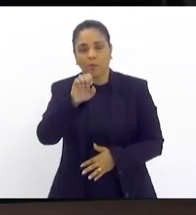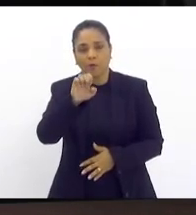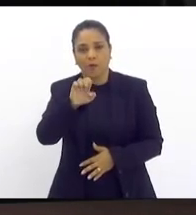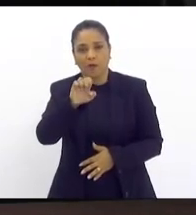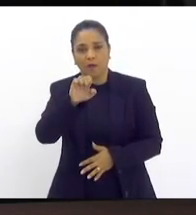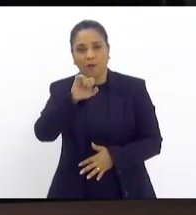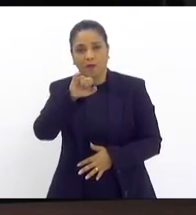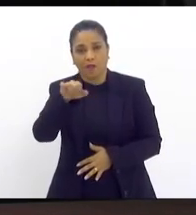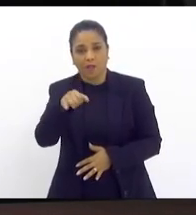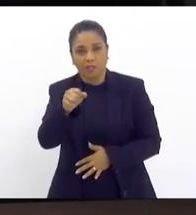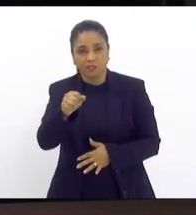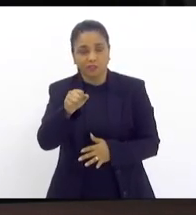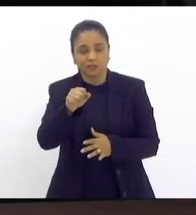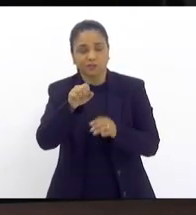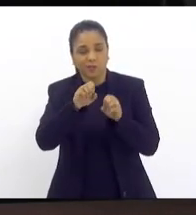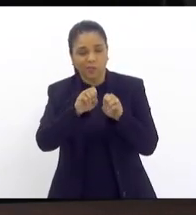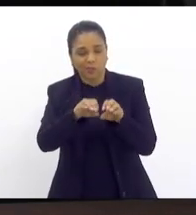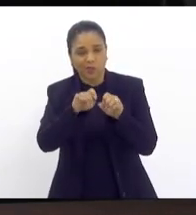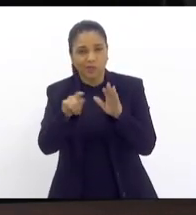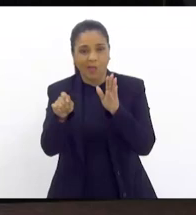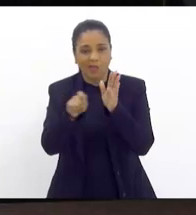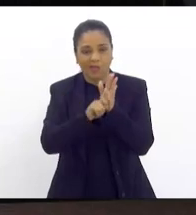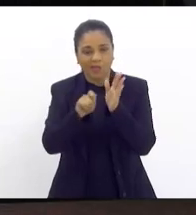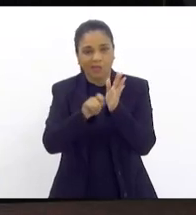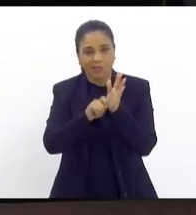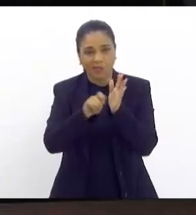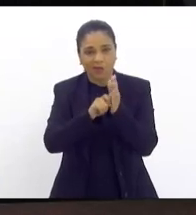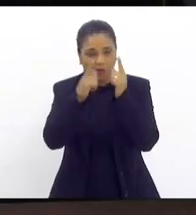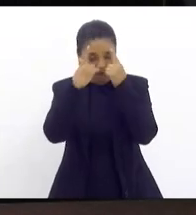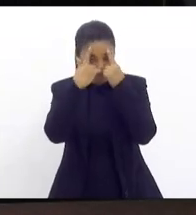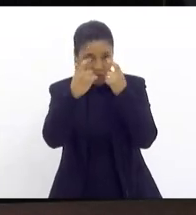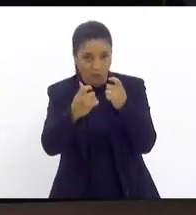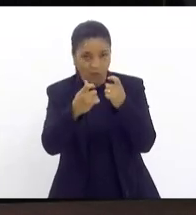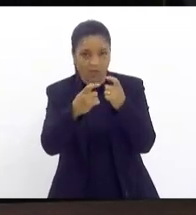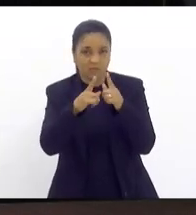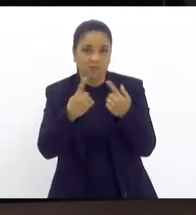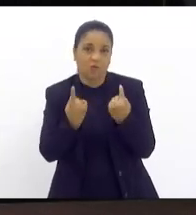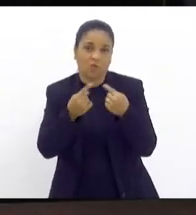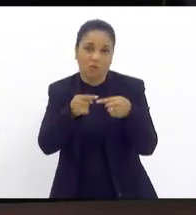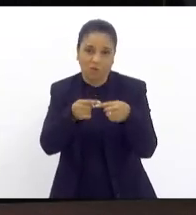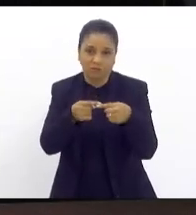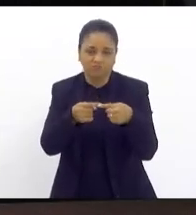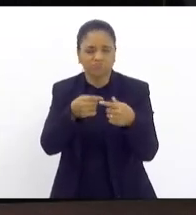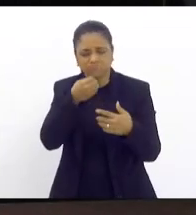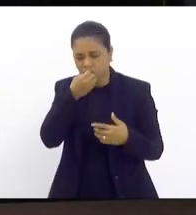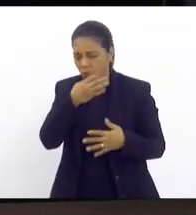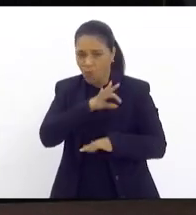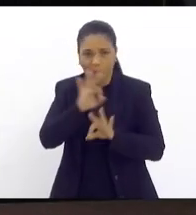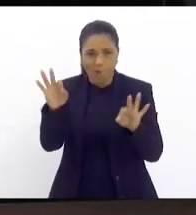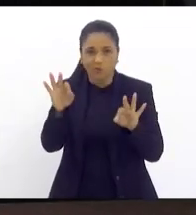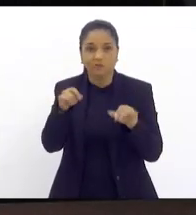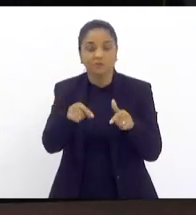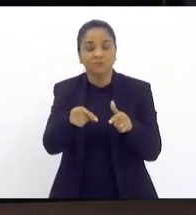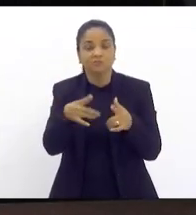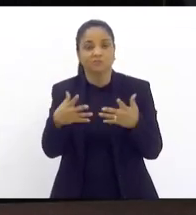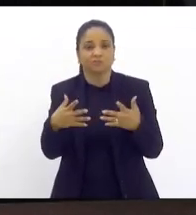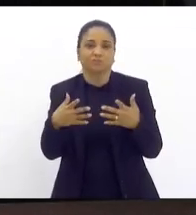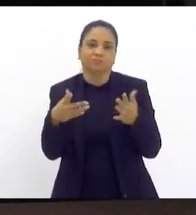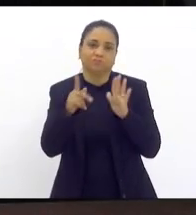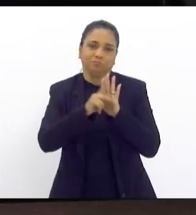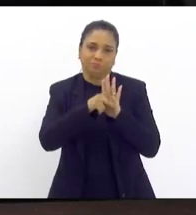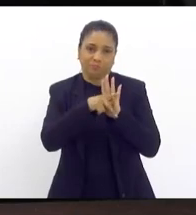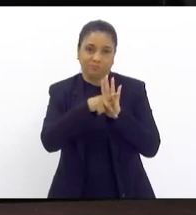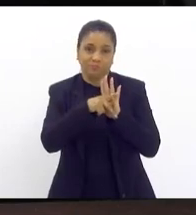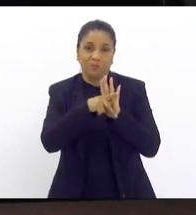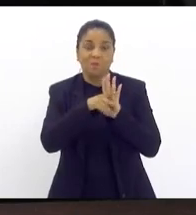Educacional de resistência às drogas e violência que muito bacana mas que infelizmente acredito